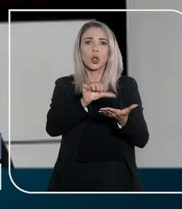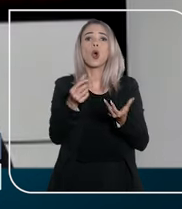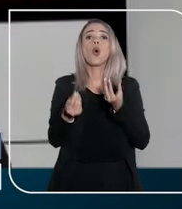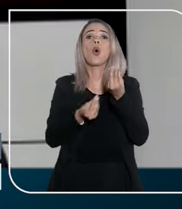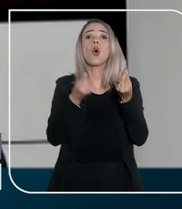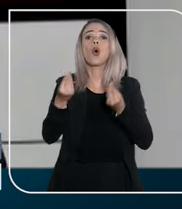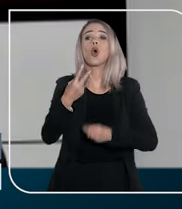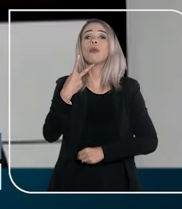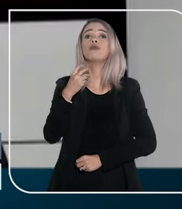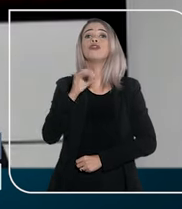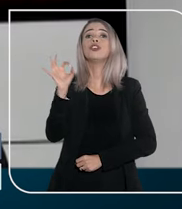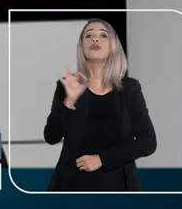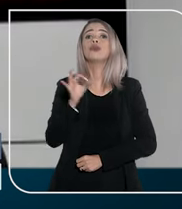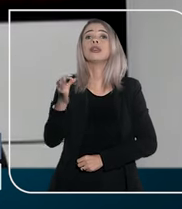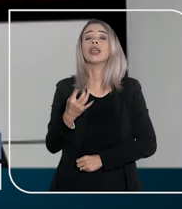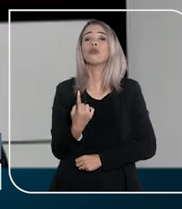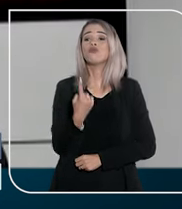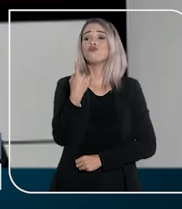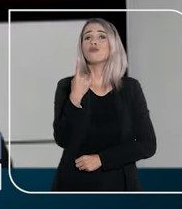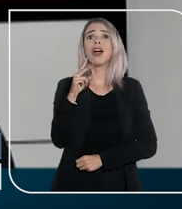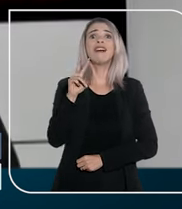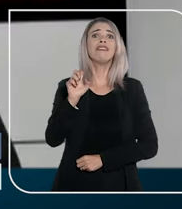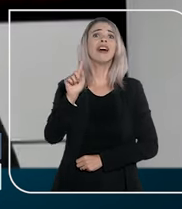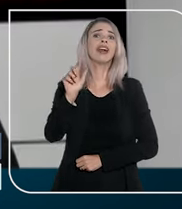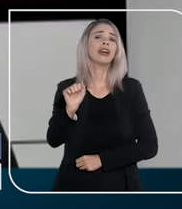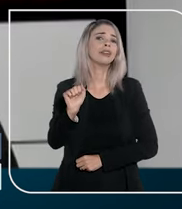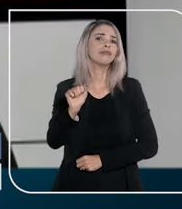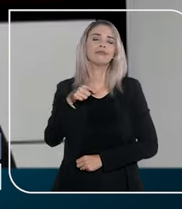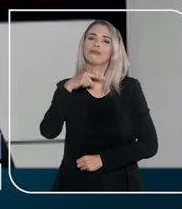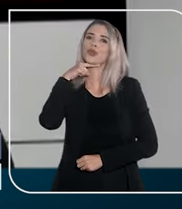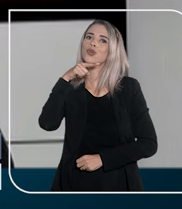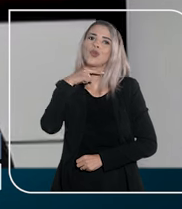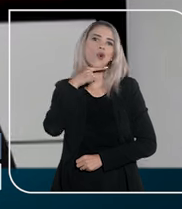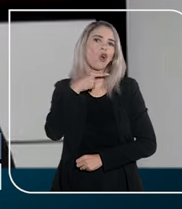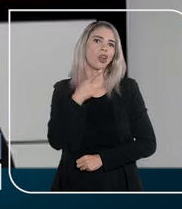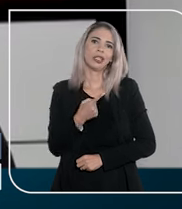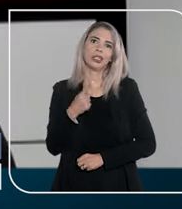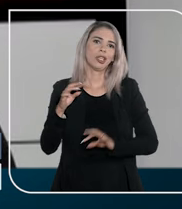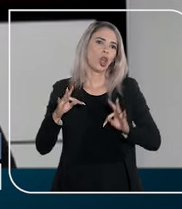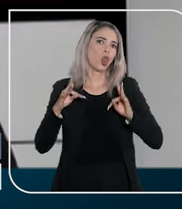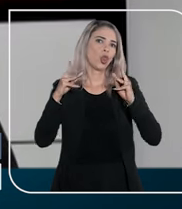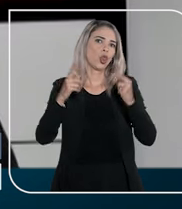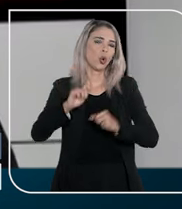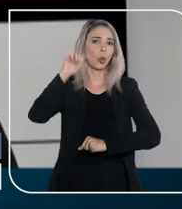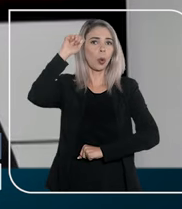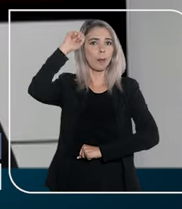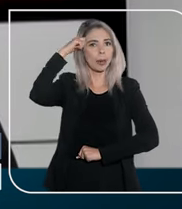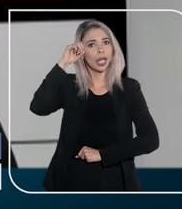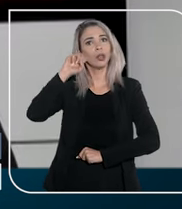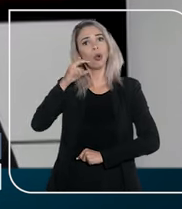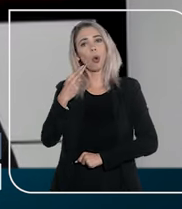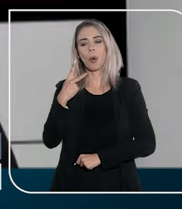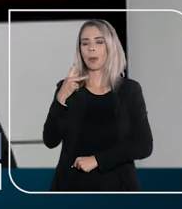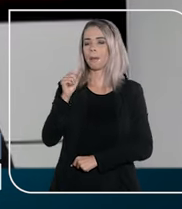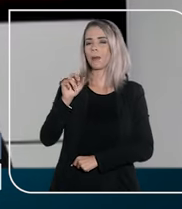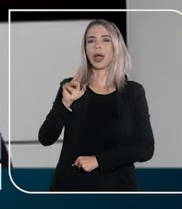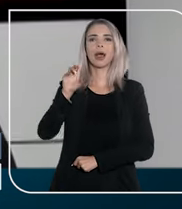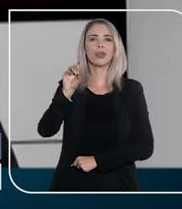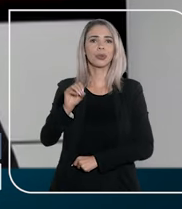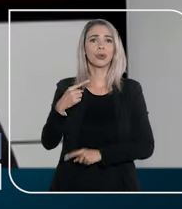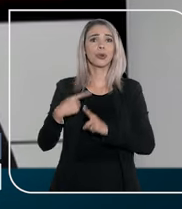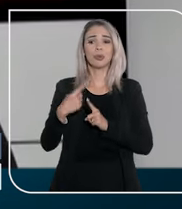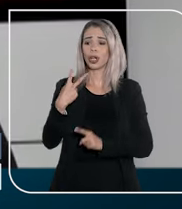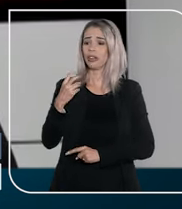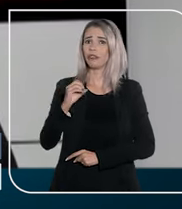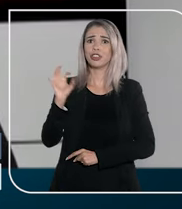eu pego 20% de um? Eu não tenho condições de dar nenhuma vaga para um negro ou um cotista pardo, porque 20% de